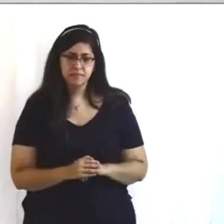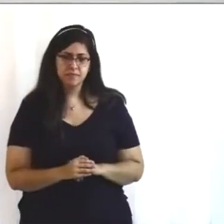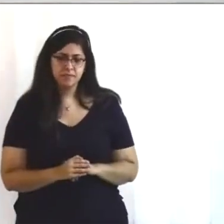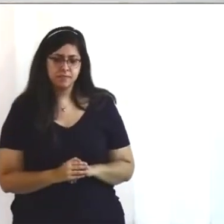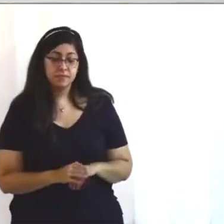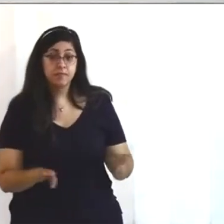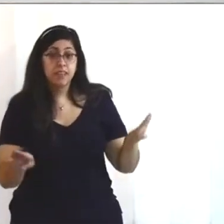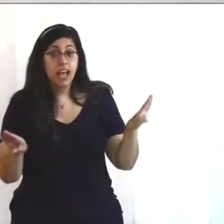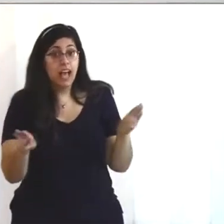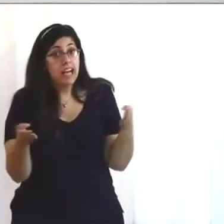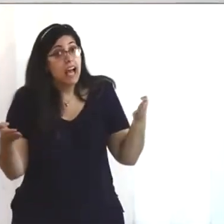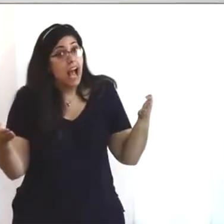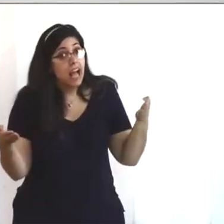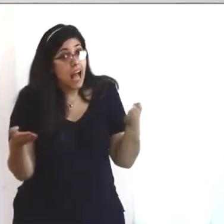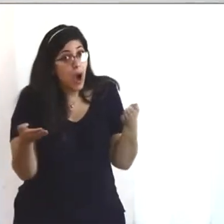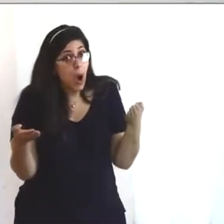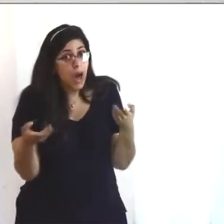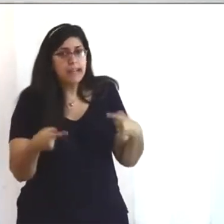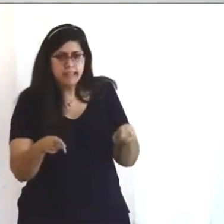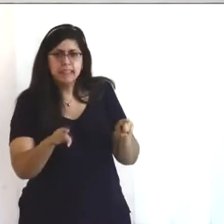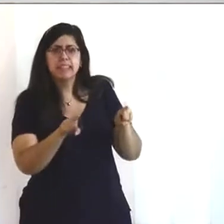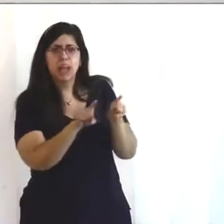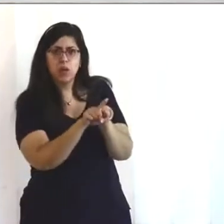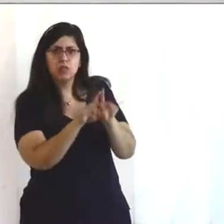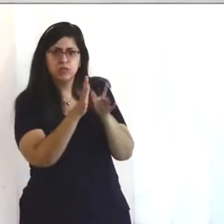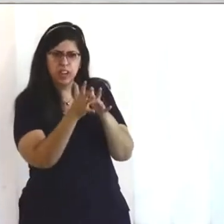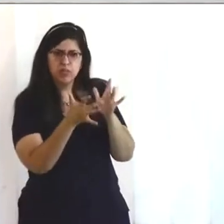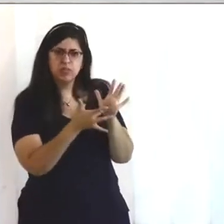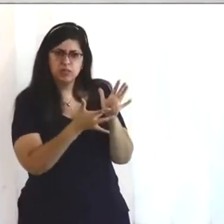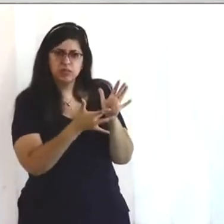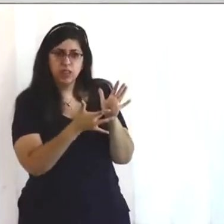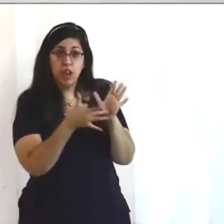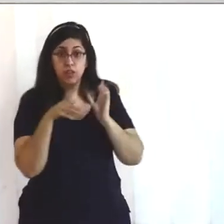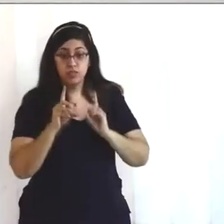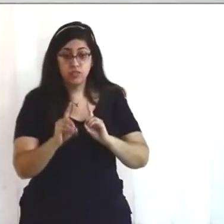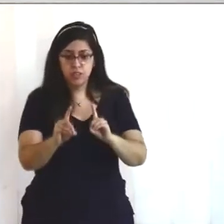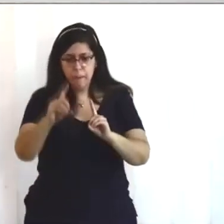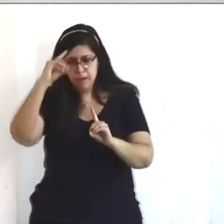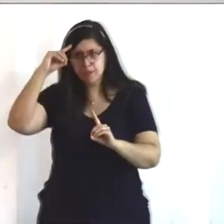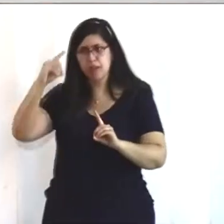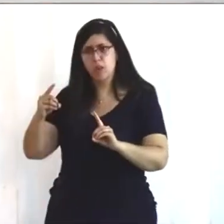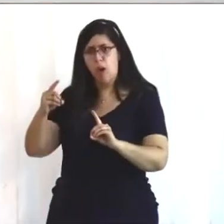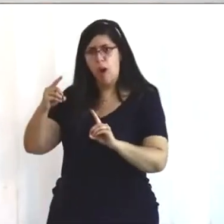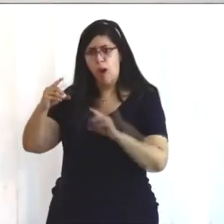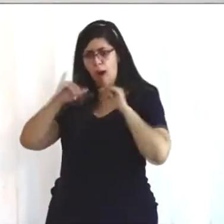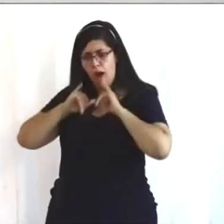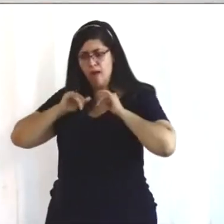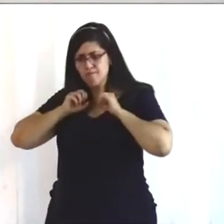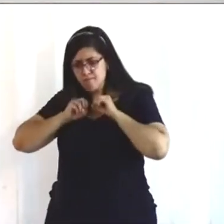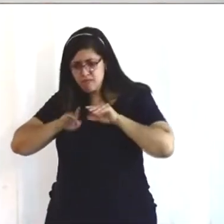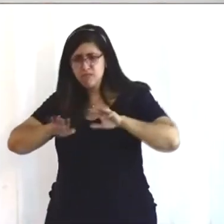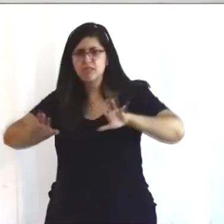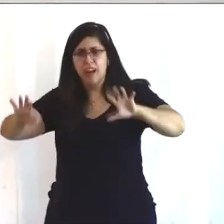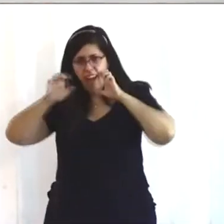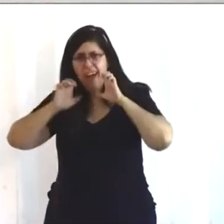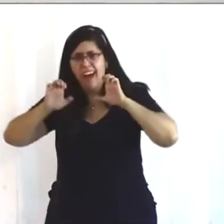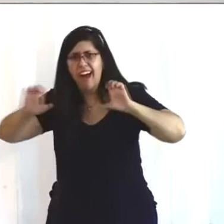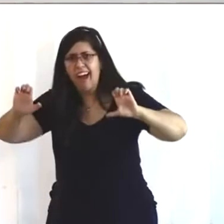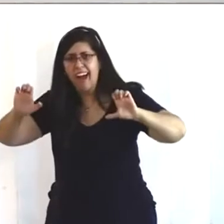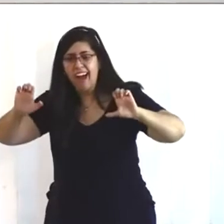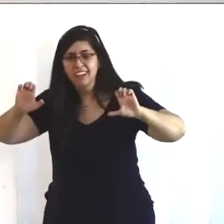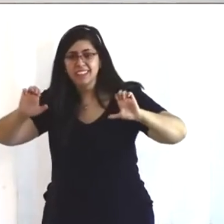E é nesse momento então que ele vai para sua casa, provavelmente em Cafarnaum, e uma multidão se